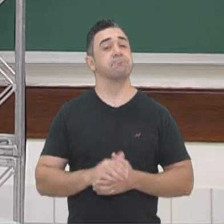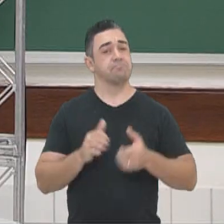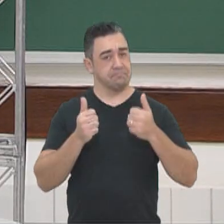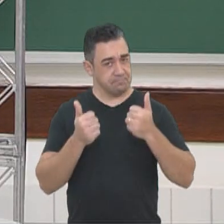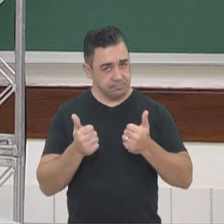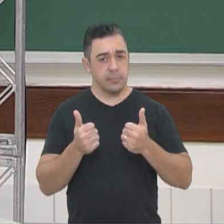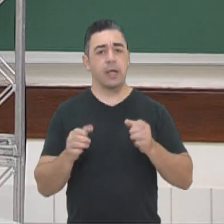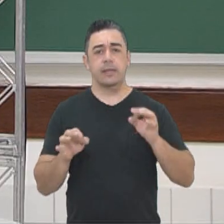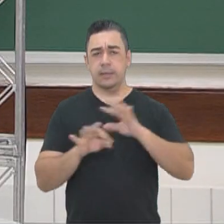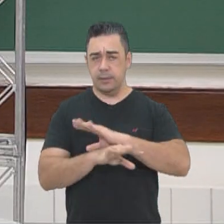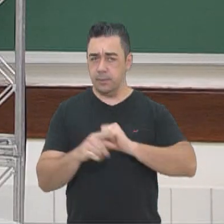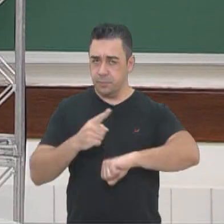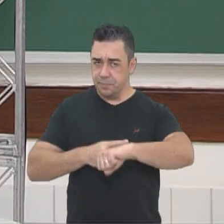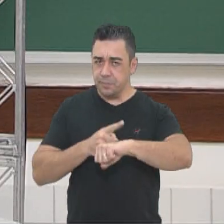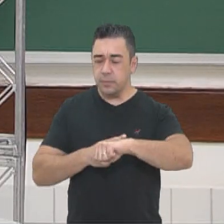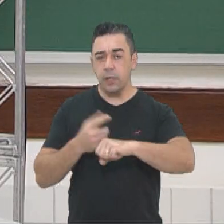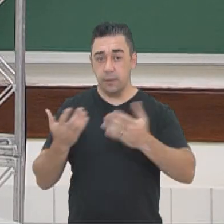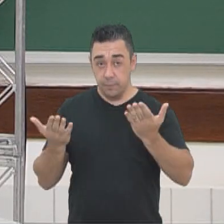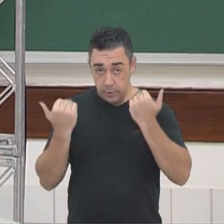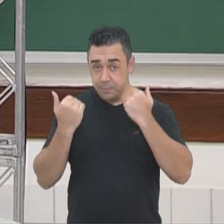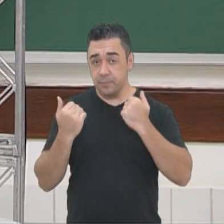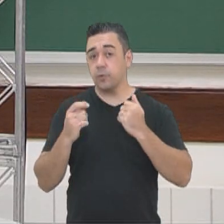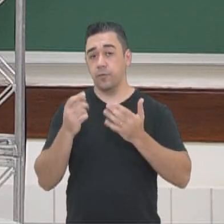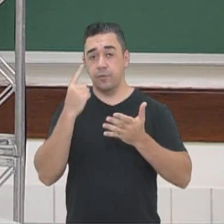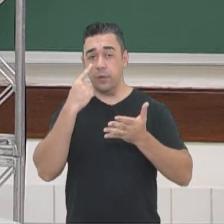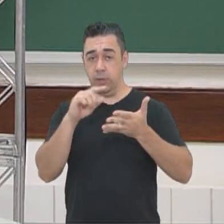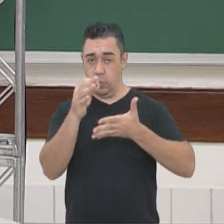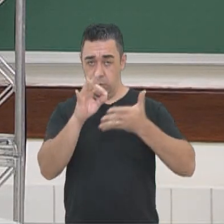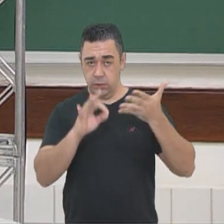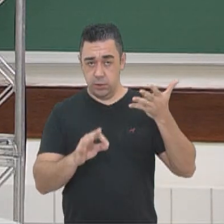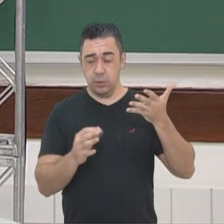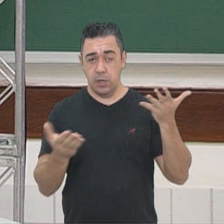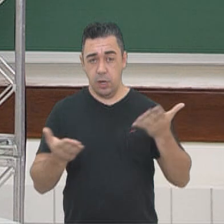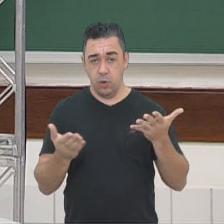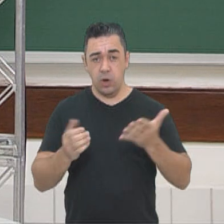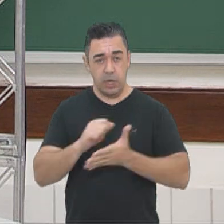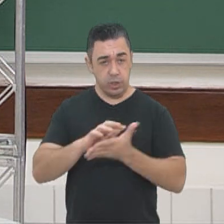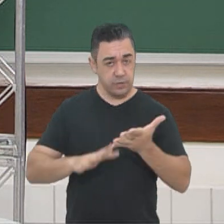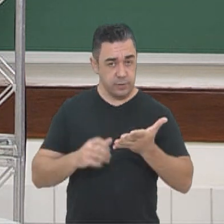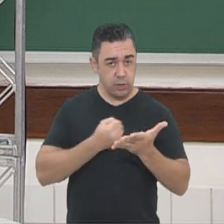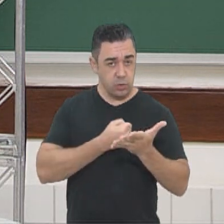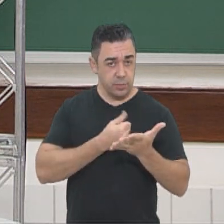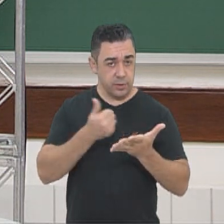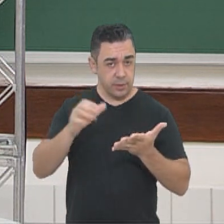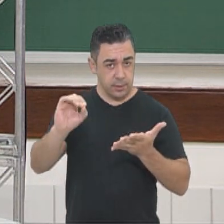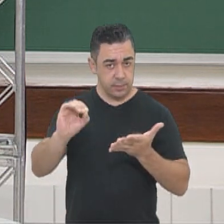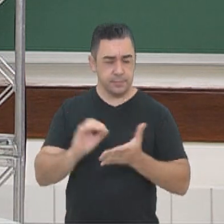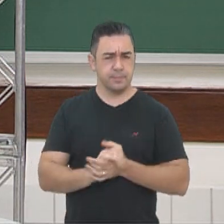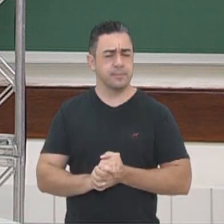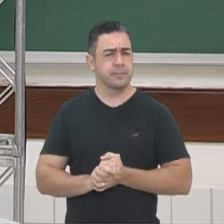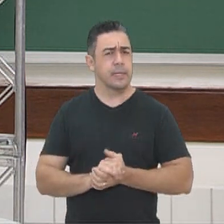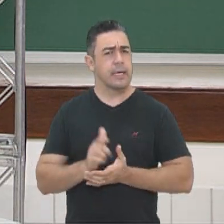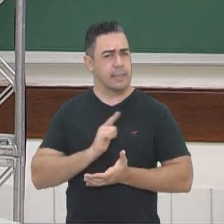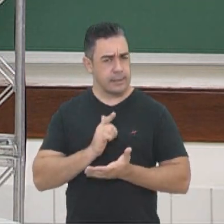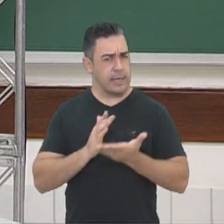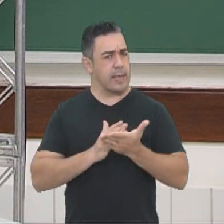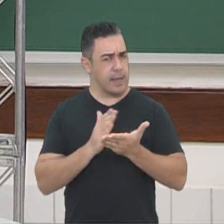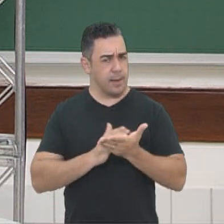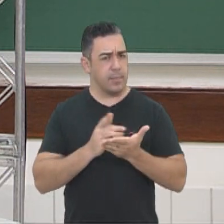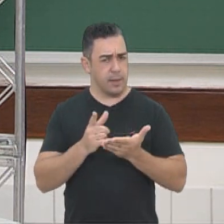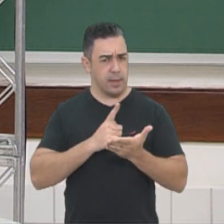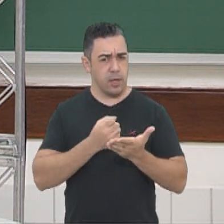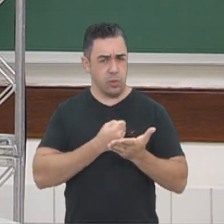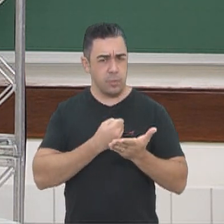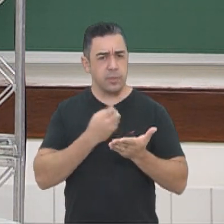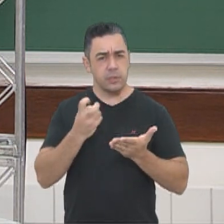Muito bem, tempo esgotado. Vamos lá então, a correção da atividade do exercício número 10. Lembrando que ele está na página